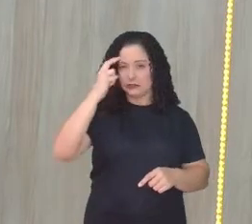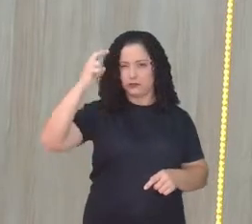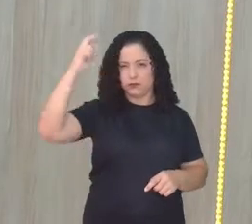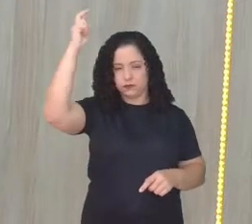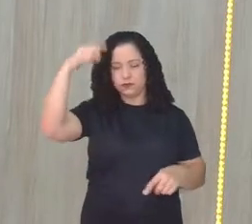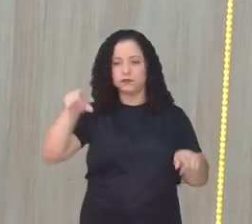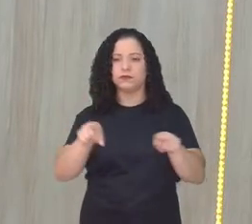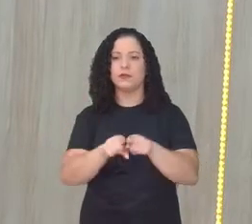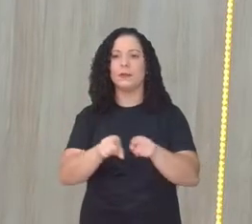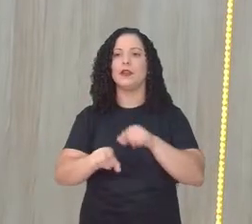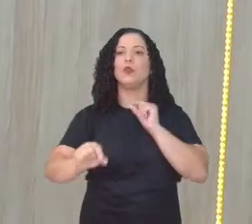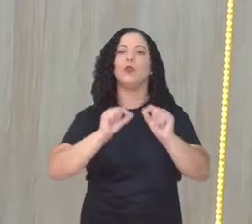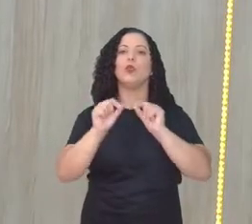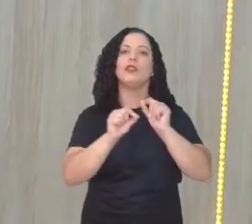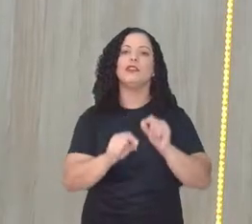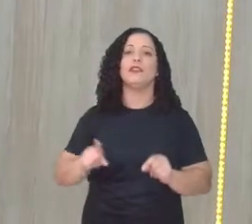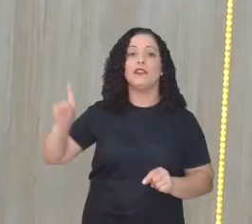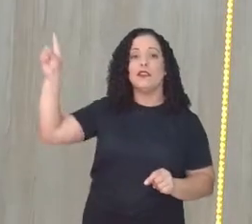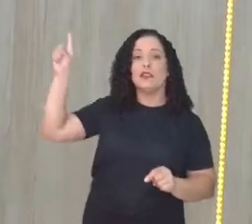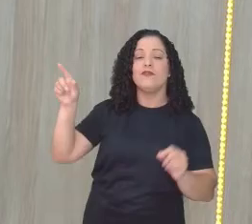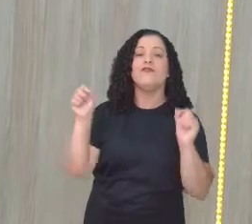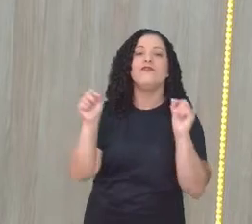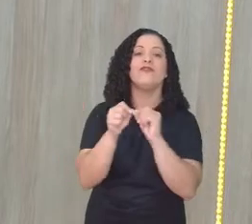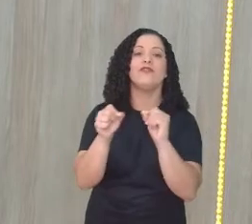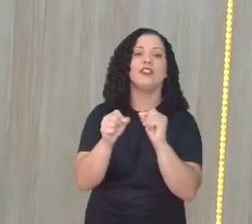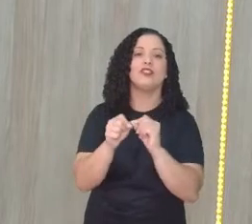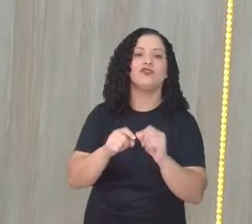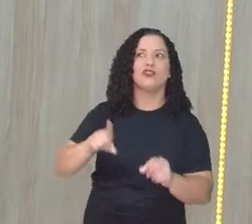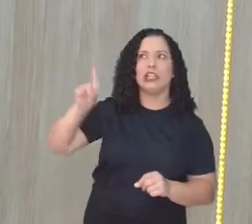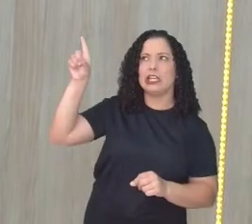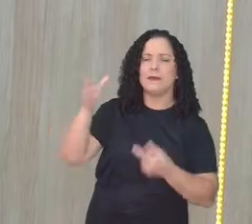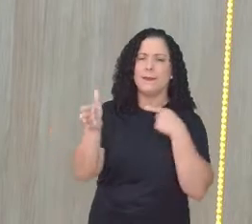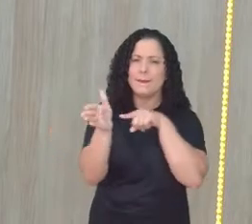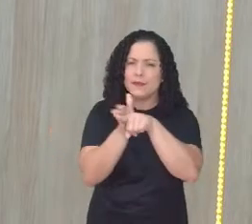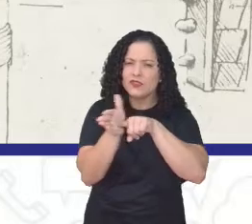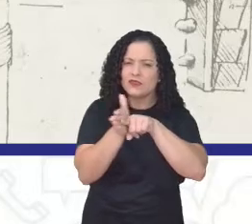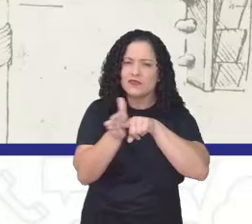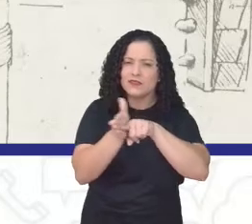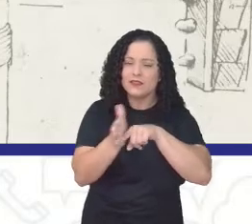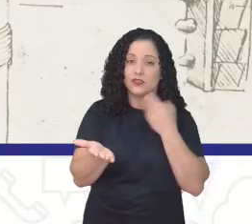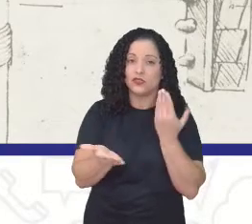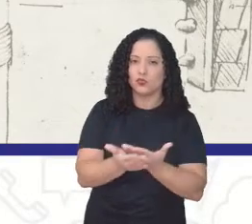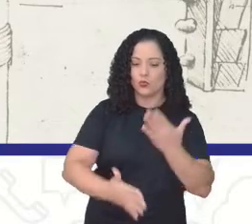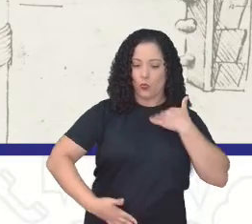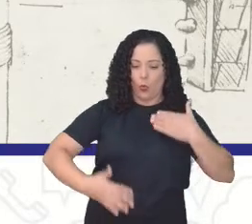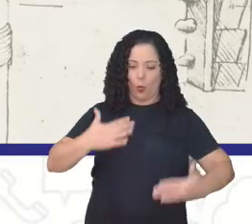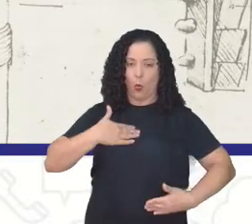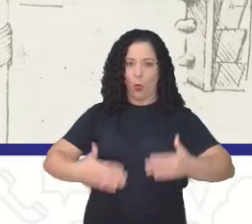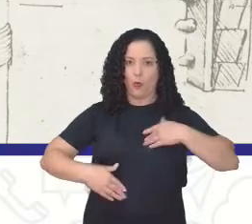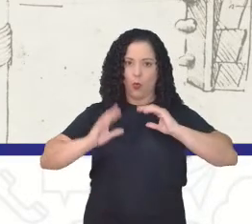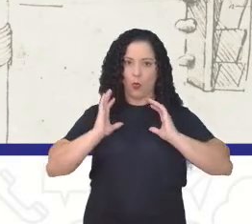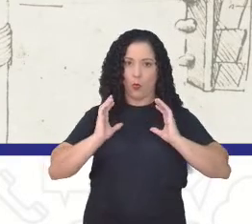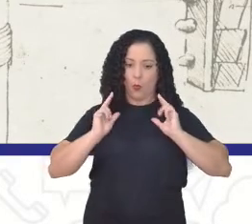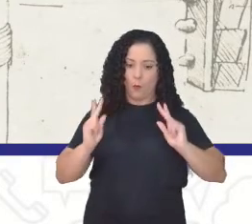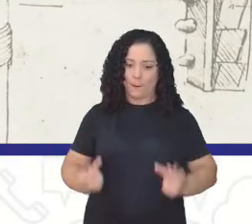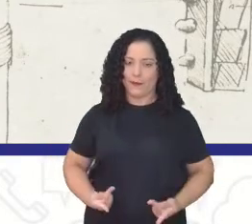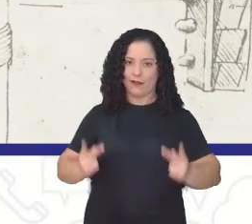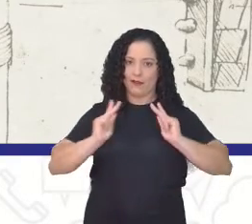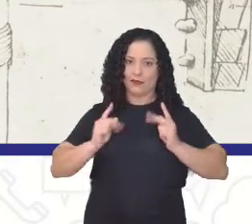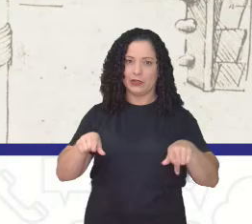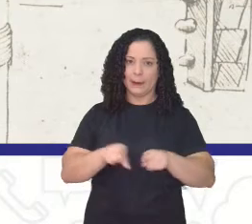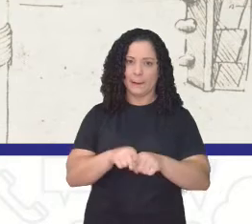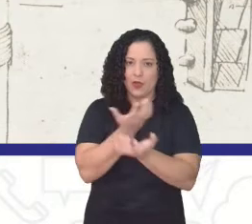que ele fez? Ó, a imagem dele aqui, ó, ele realizou estudos, né, no sistema esquelético, sistema muscular e